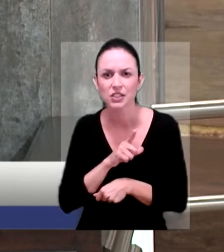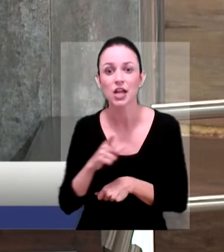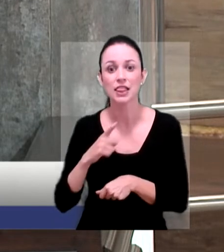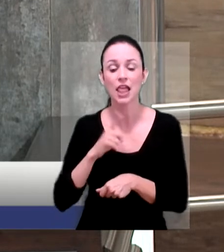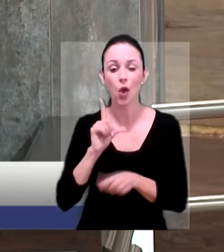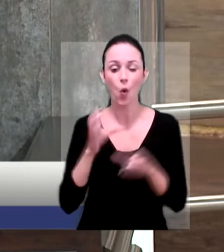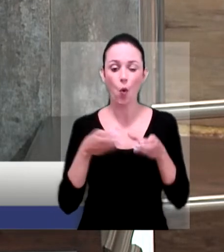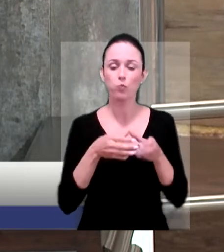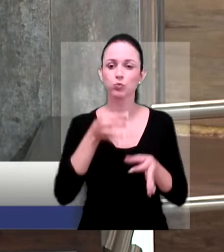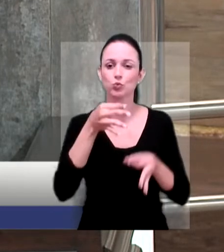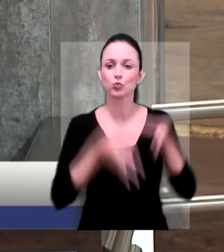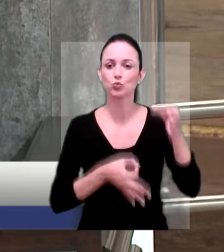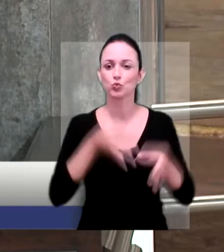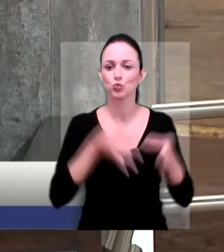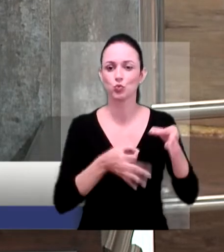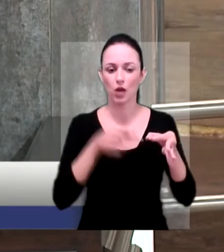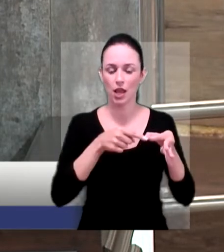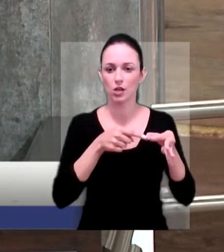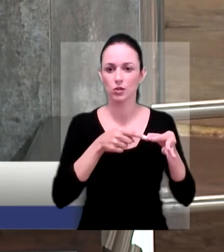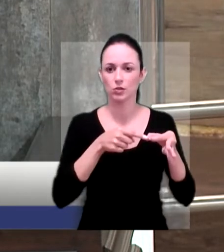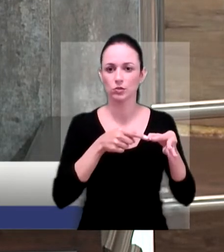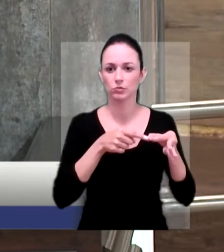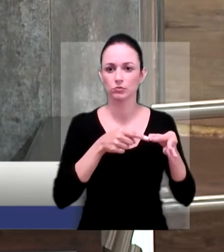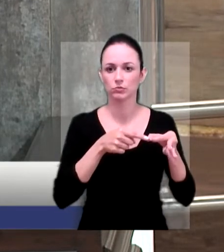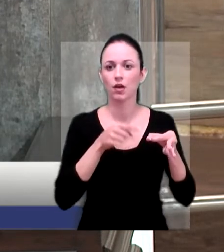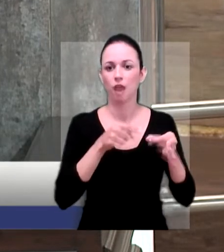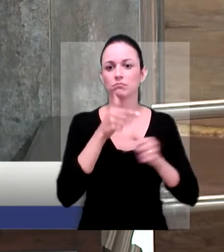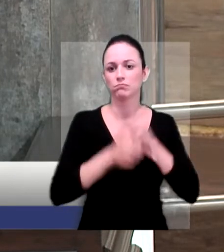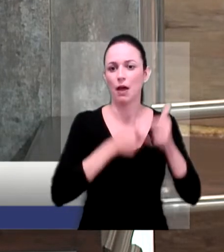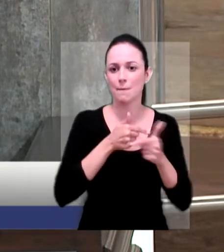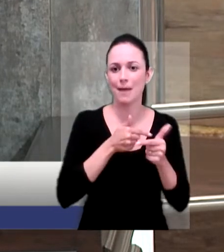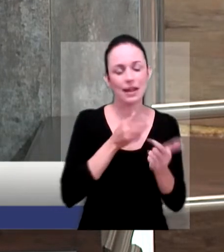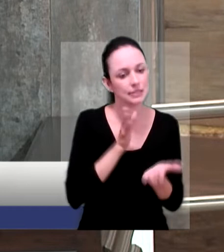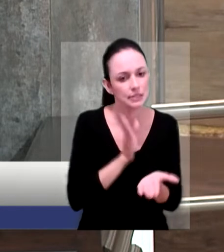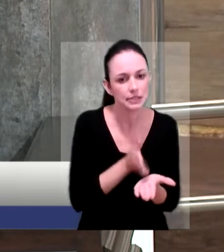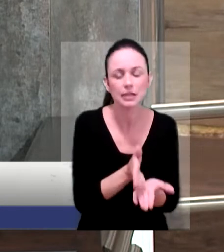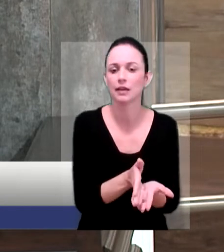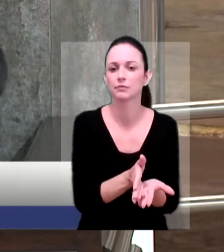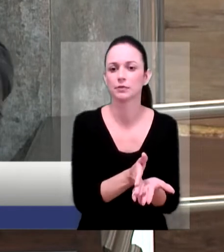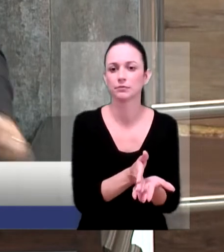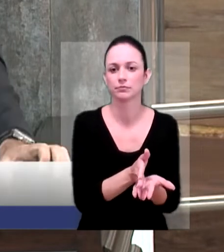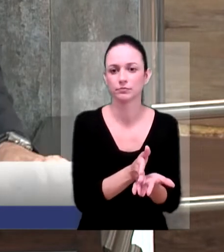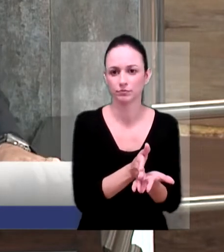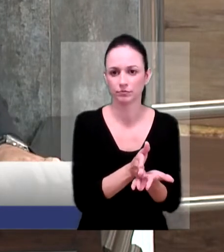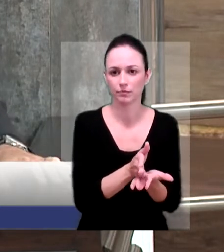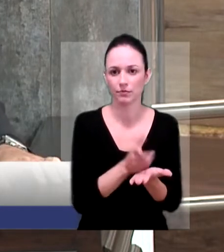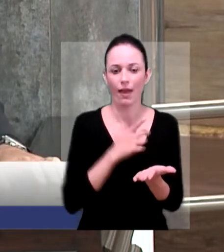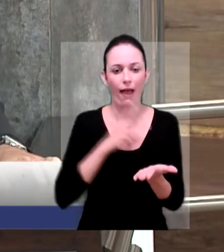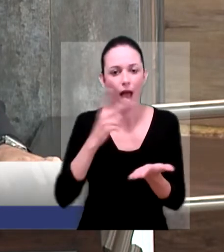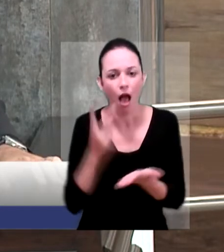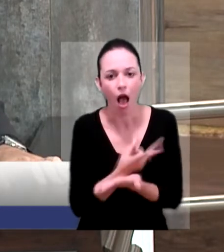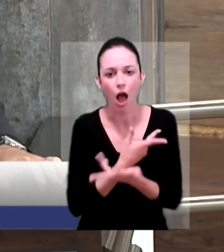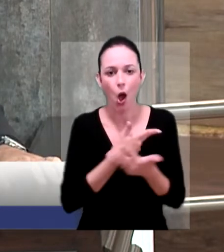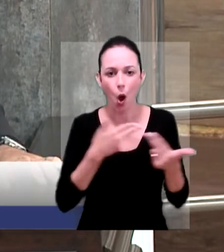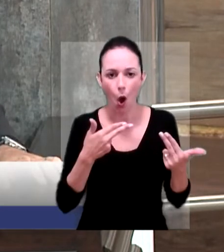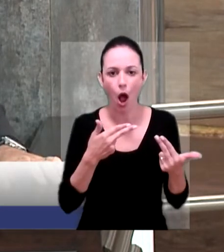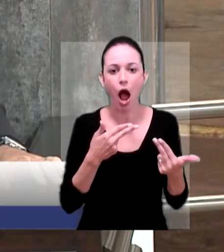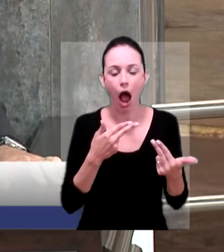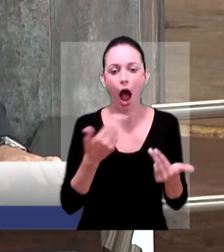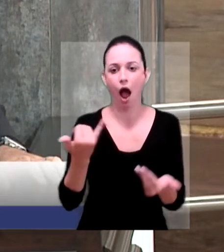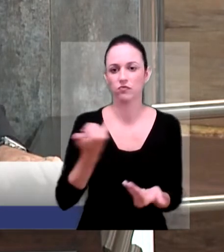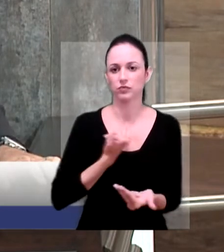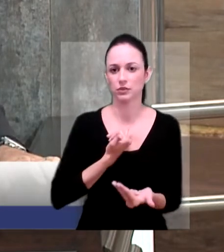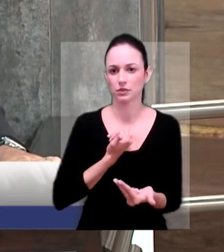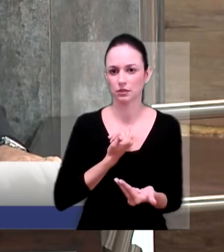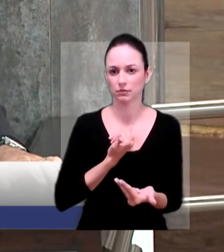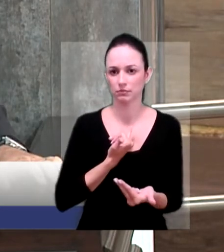deve atuar constantemente, principalmente contra erros que venhamos a cometer. Acima do jurídico,